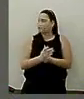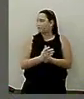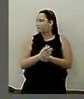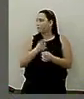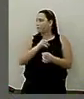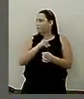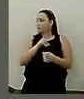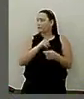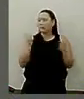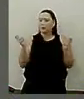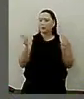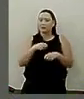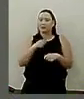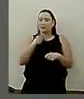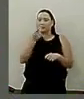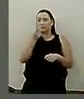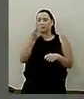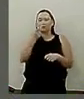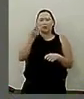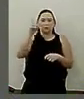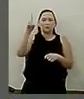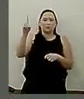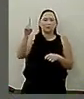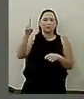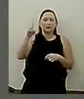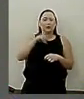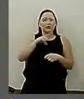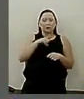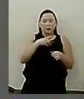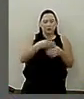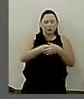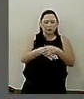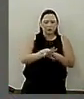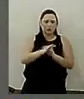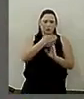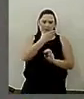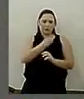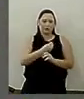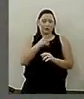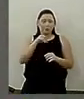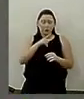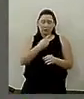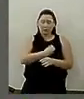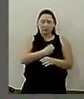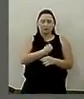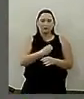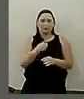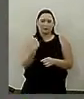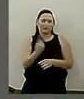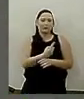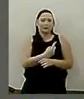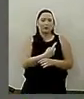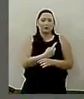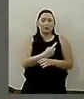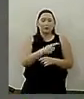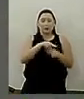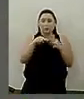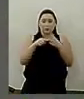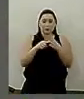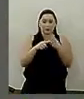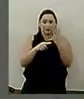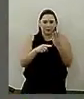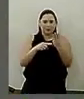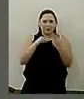estamos nos referindo a Deus, que ao mesmo tempo se fez homem e veio viver entre nós. Os 3